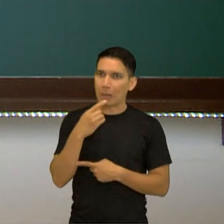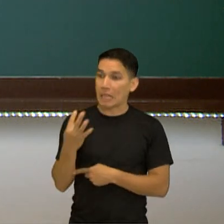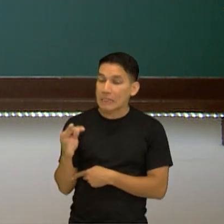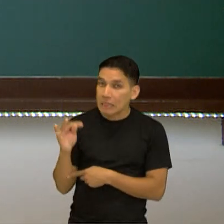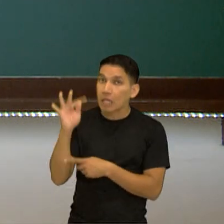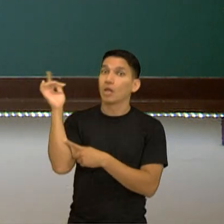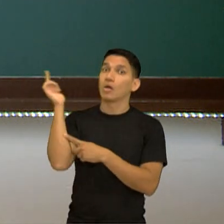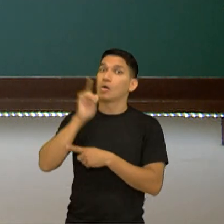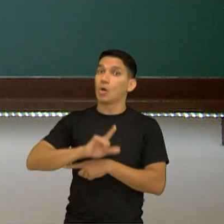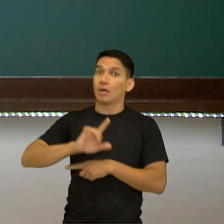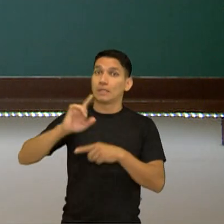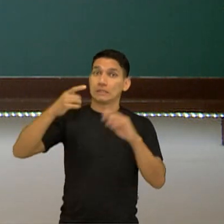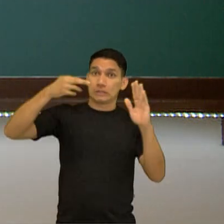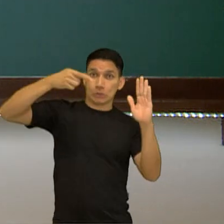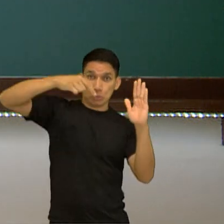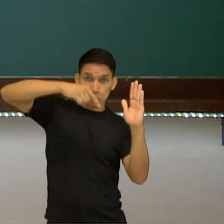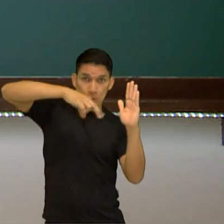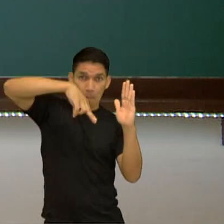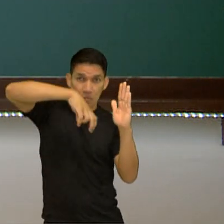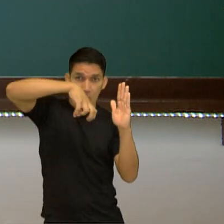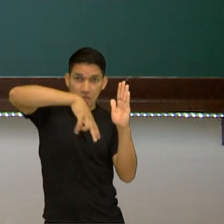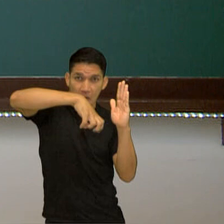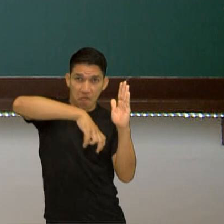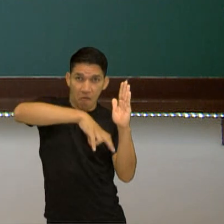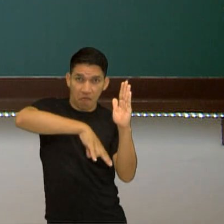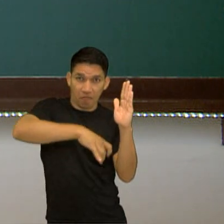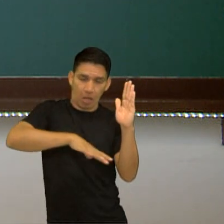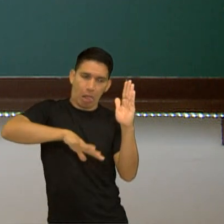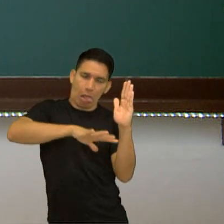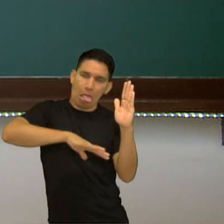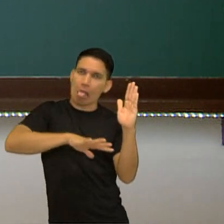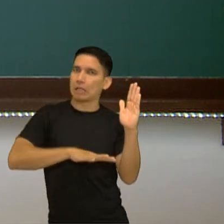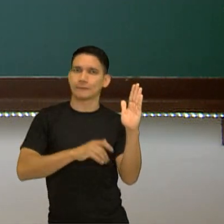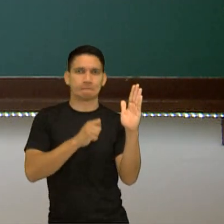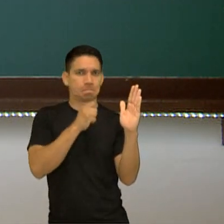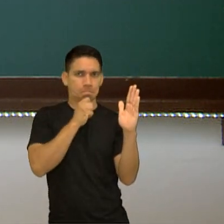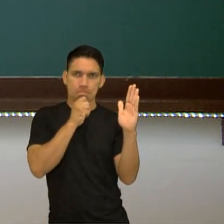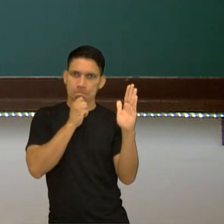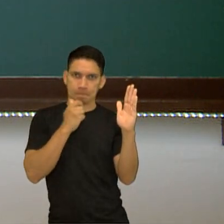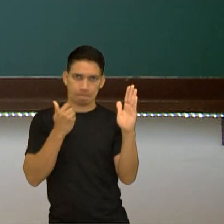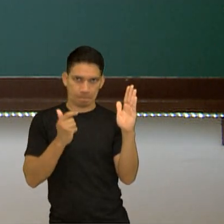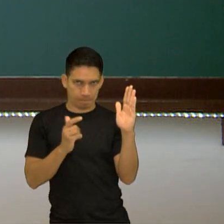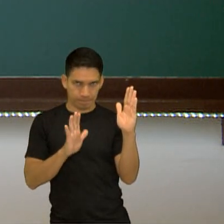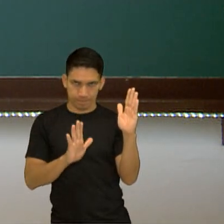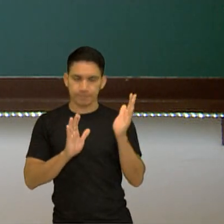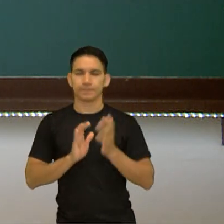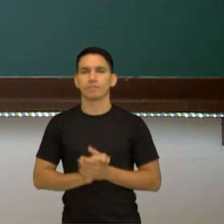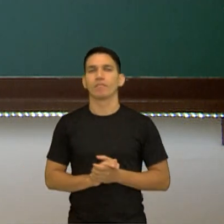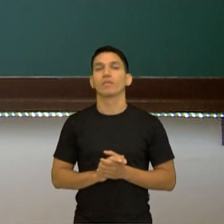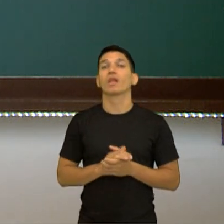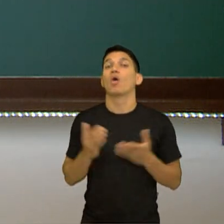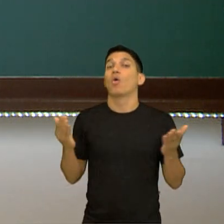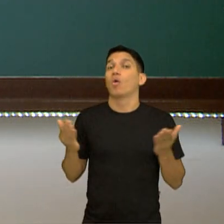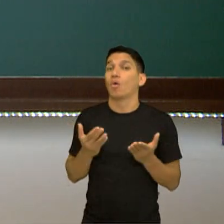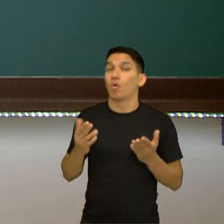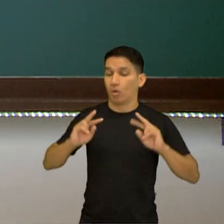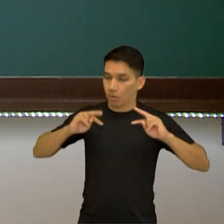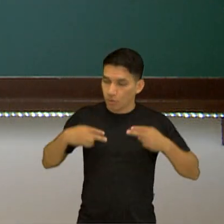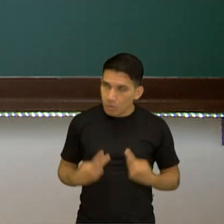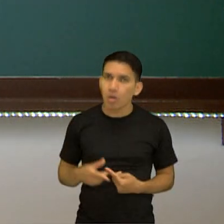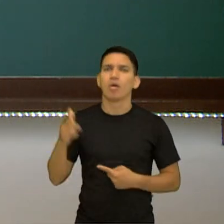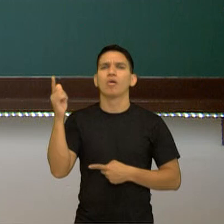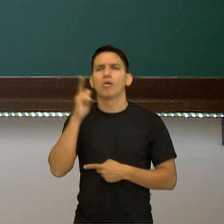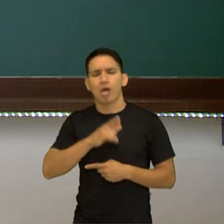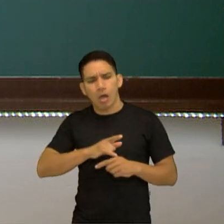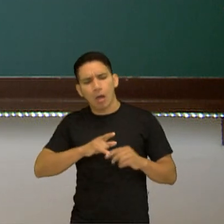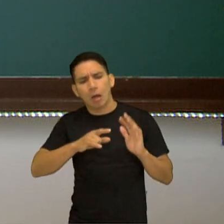realizar explorações e escavações em tamanha profundidade. Atualmente, o ser humano realiza prospecções,